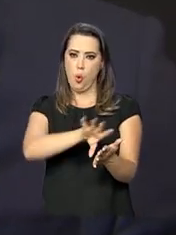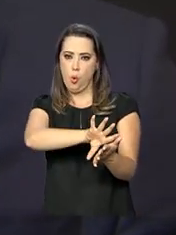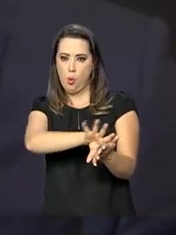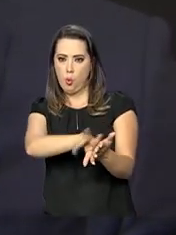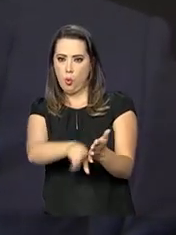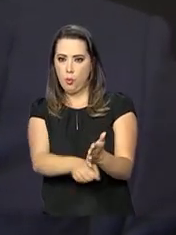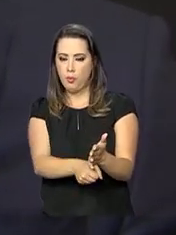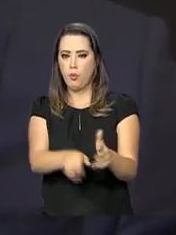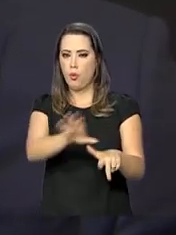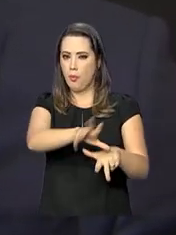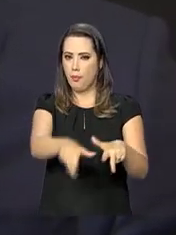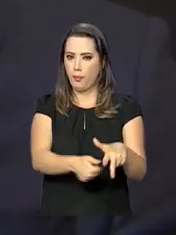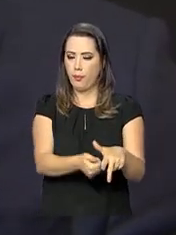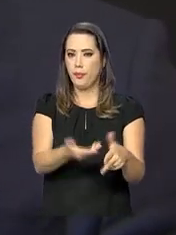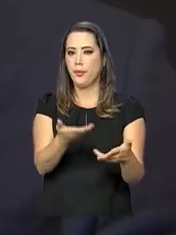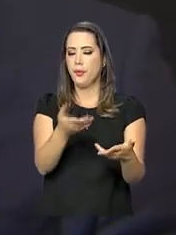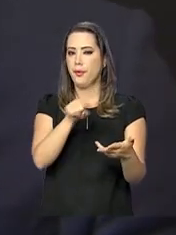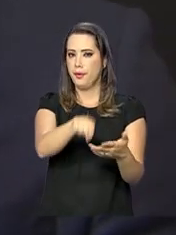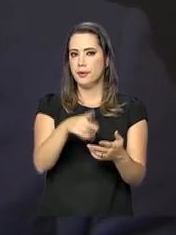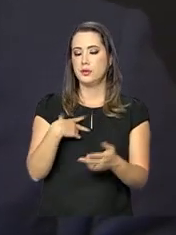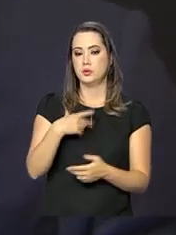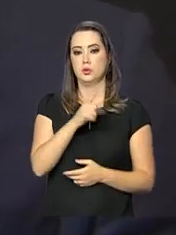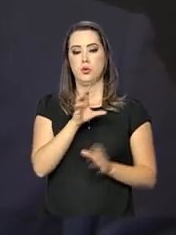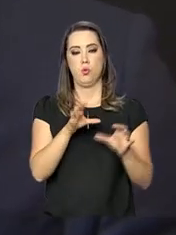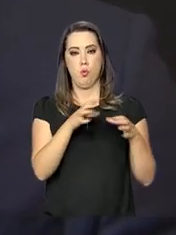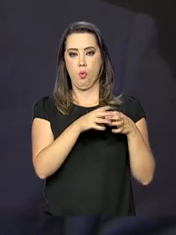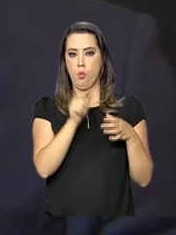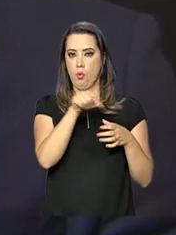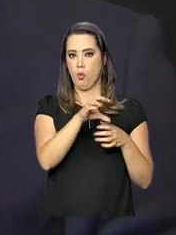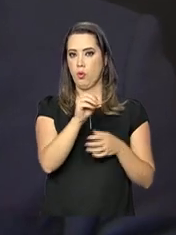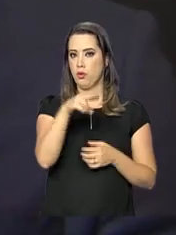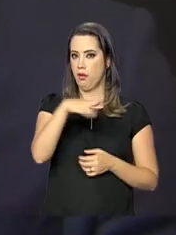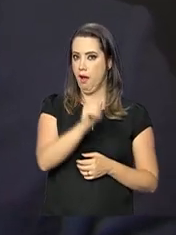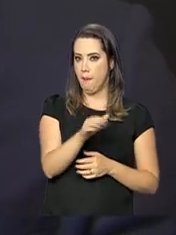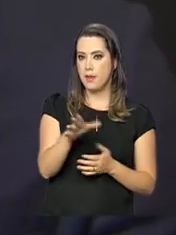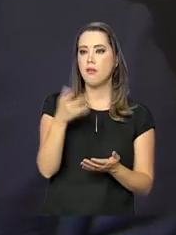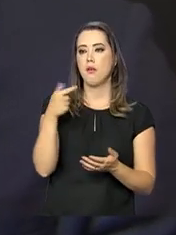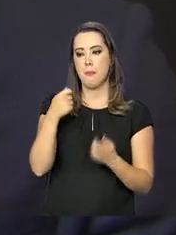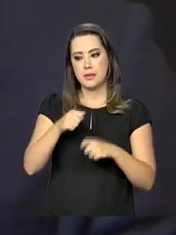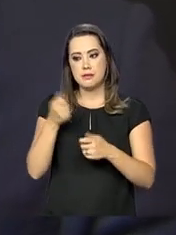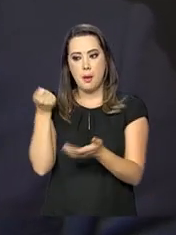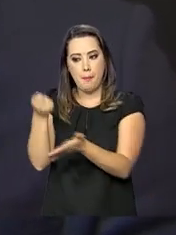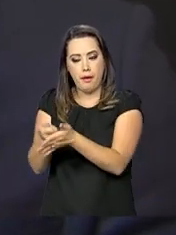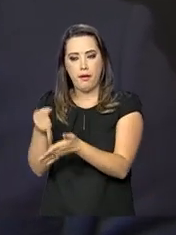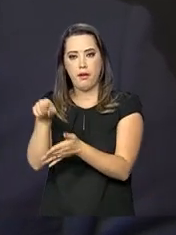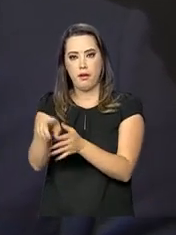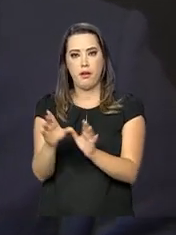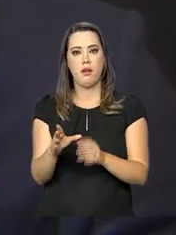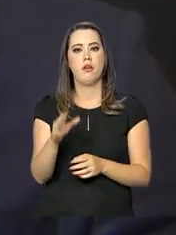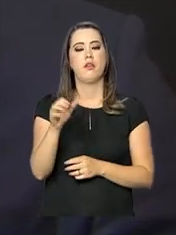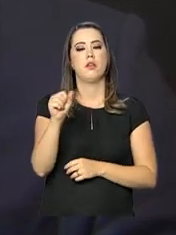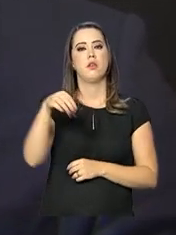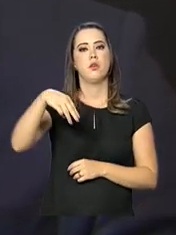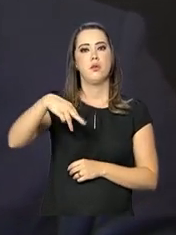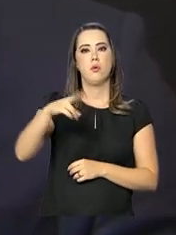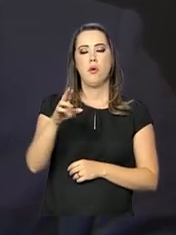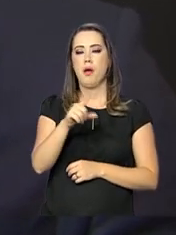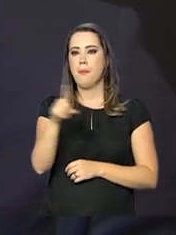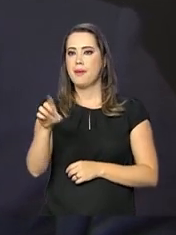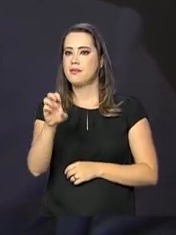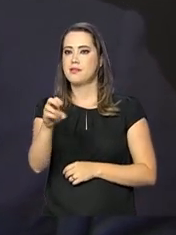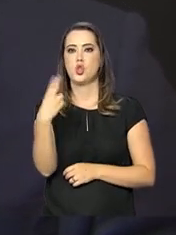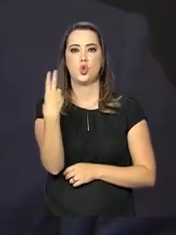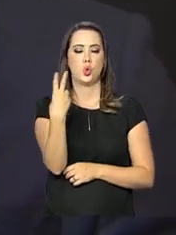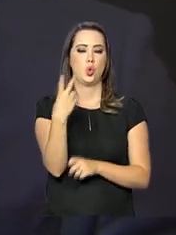acompanhar as obras e cimento cobra da gente e armazenador essa diferença faltante eo armazém fica dois anos sem trabalhar com a